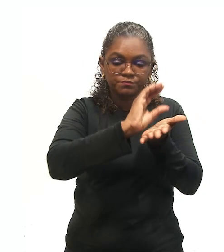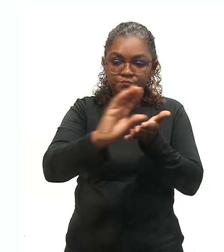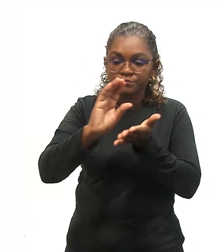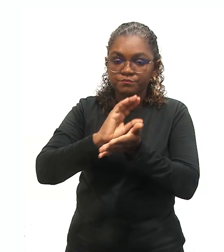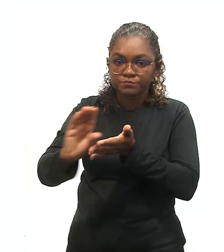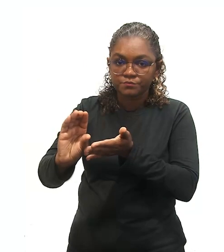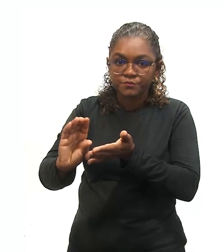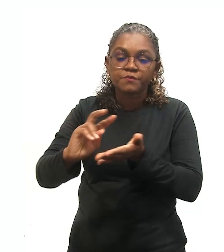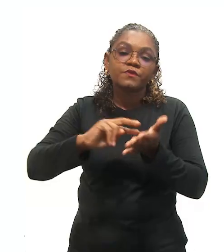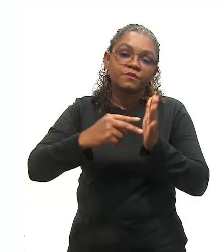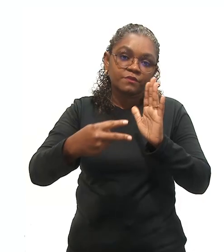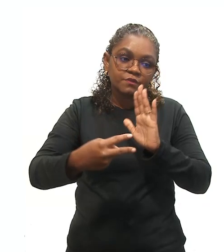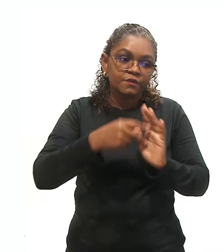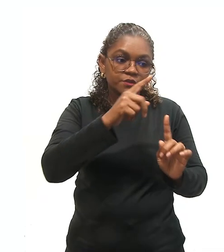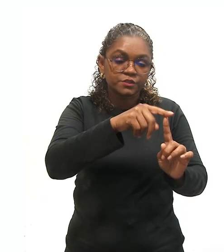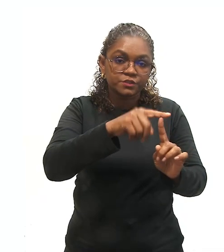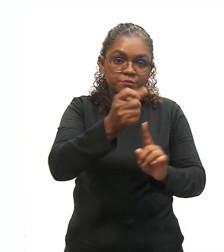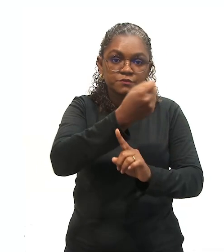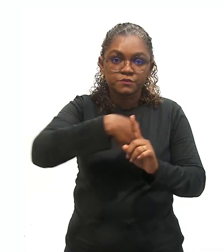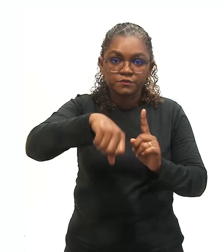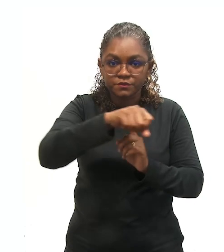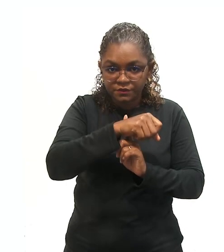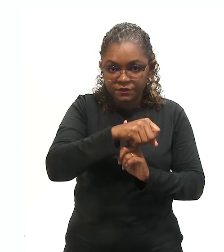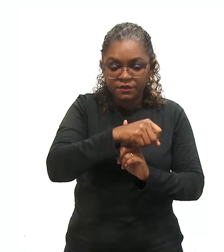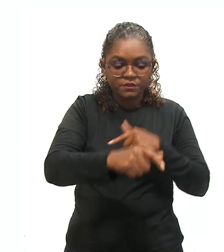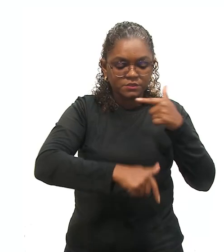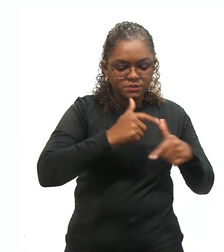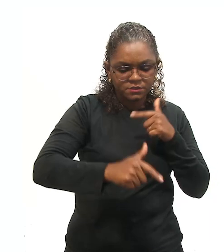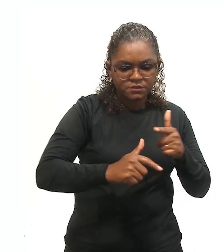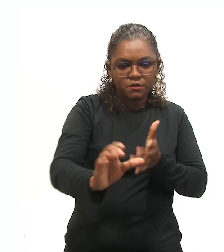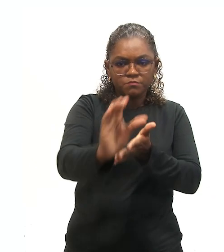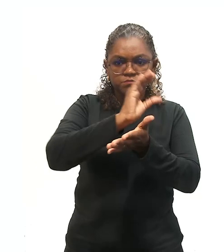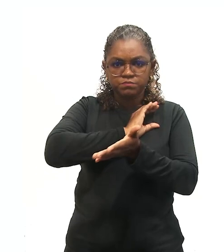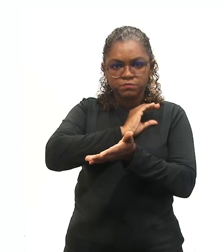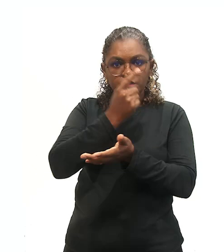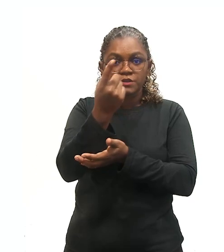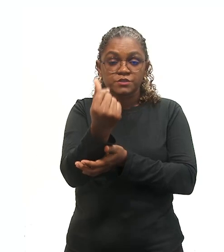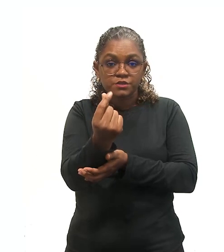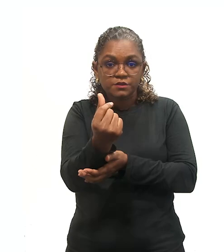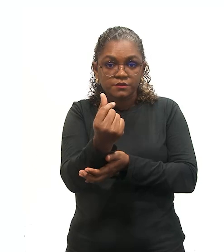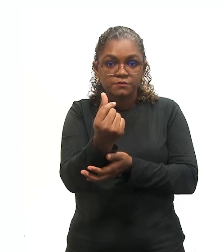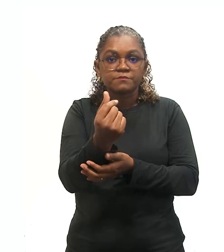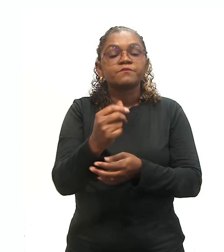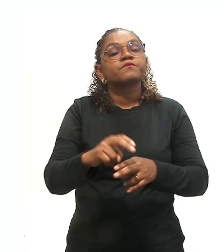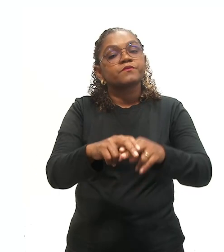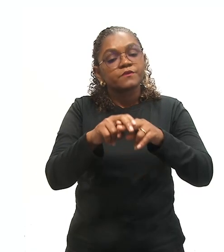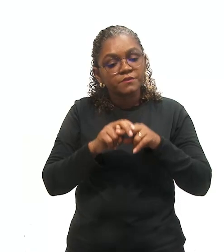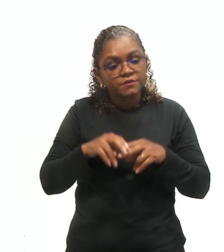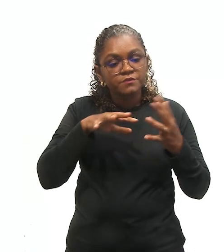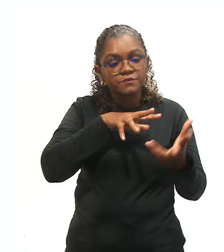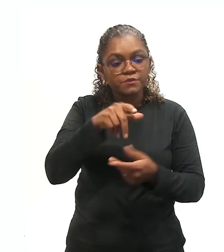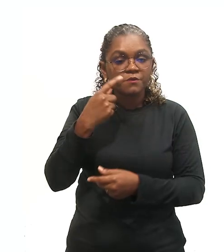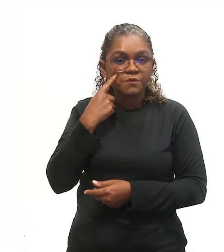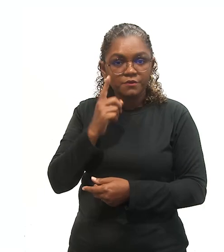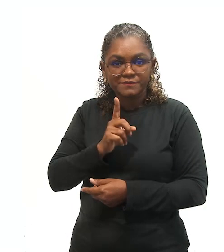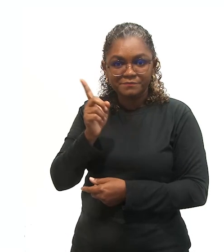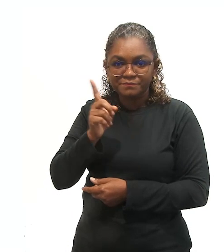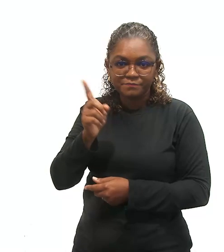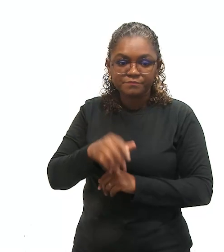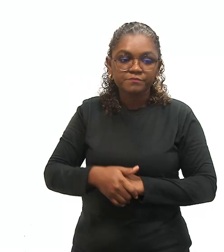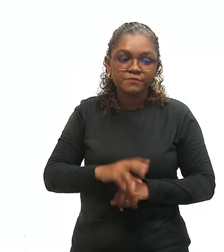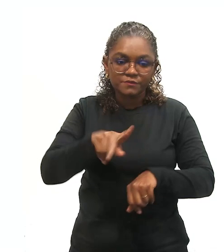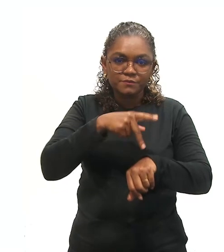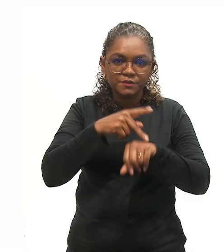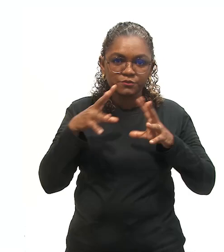é o modo como a sociedade distribui os frutos da sua produção. De ver assim que na esfera global, aqui a nossa figura tenta retratar isso, a